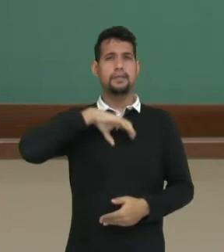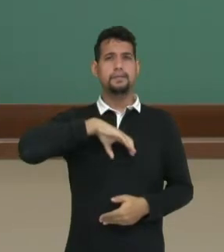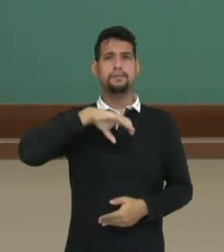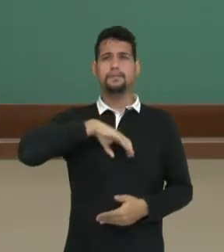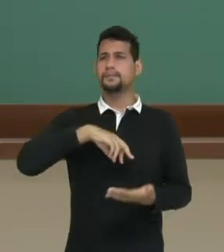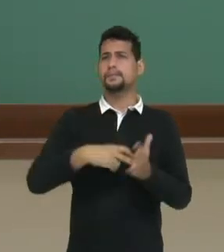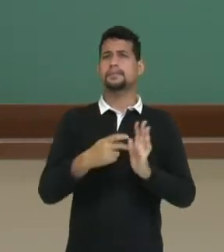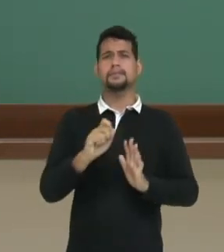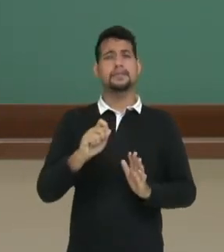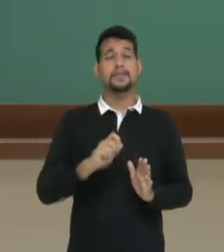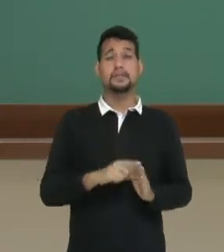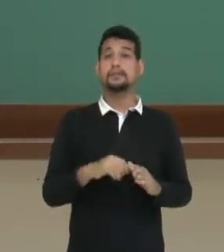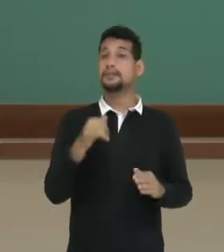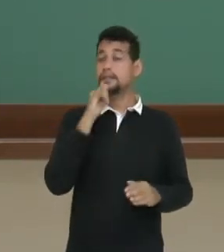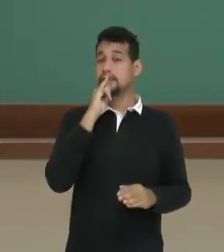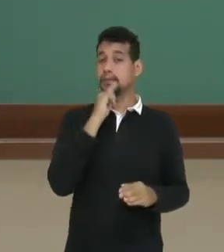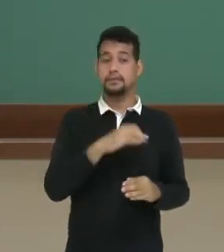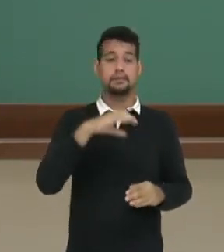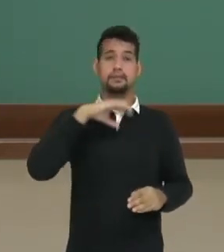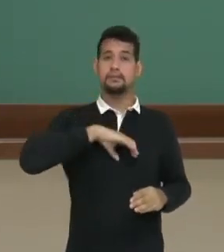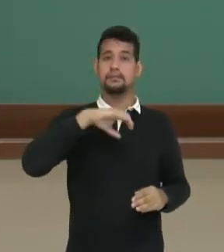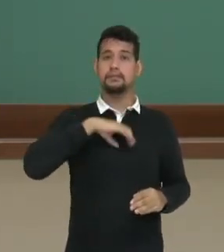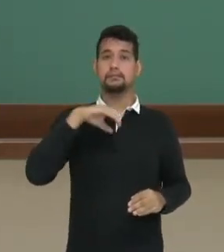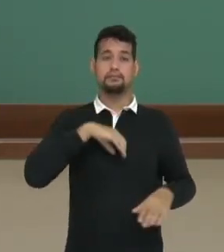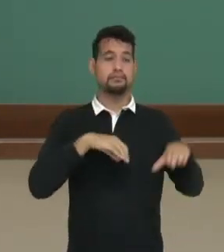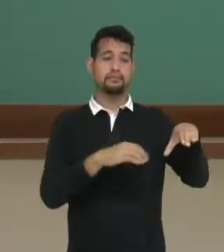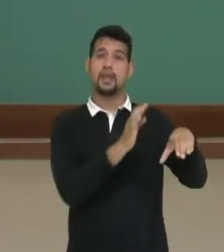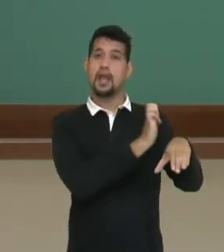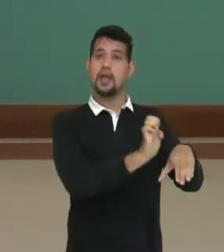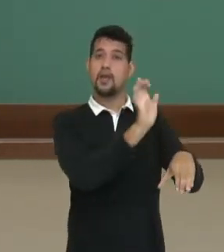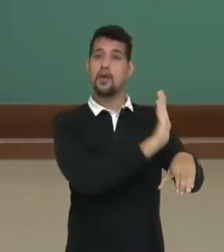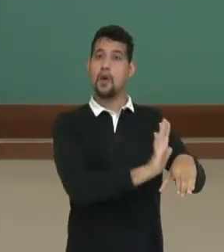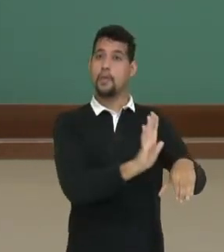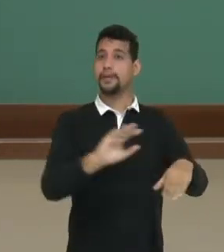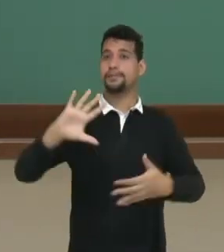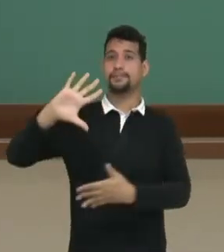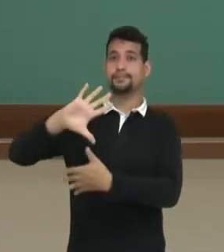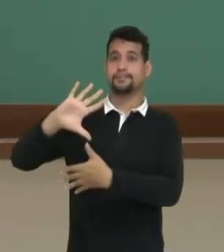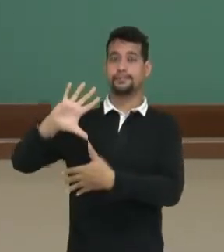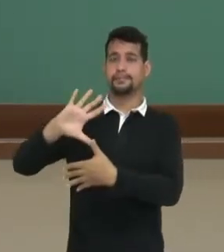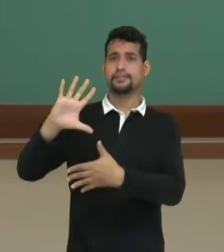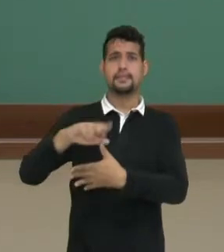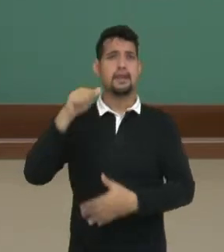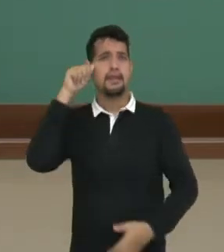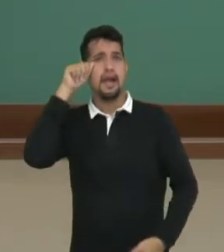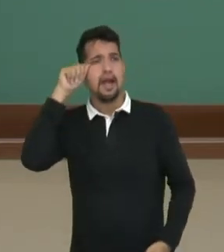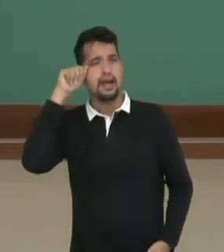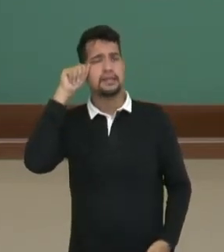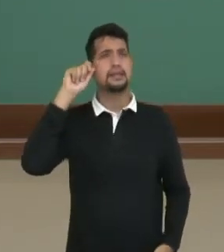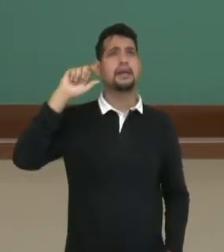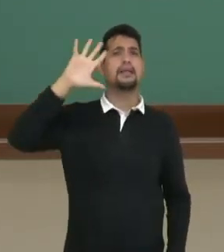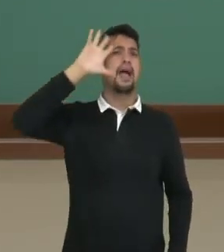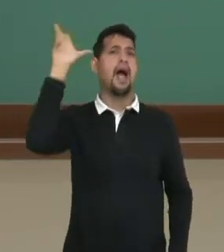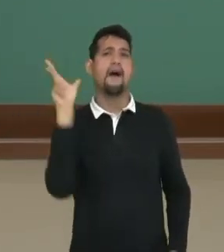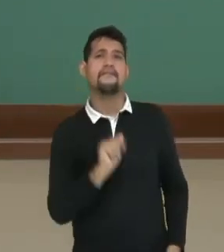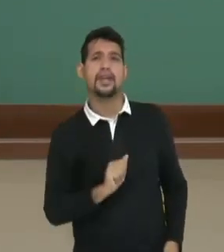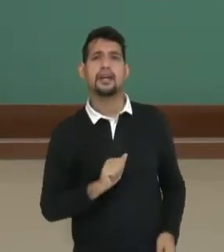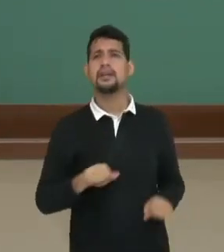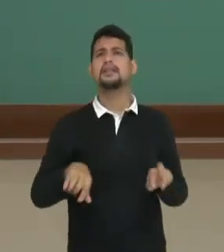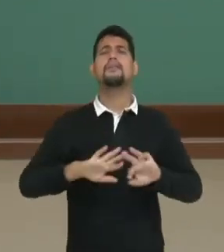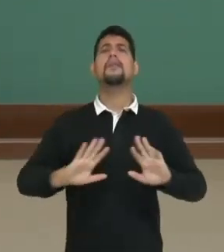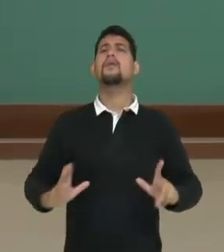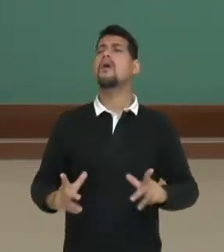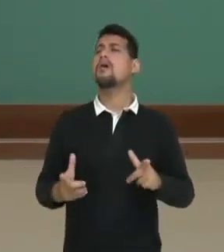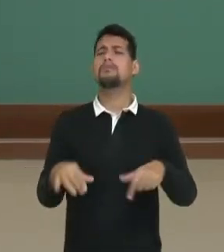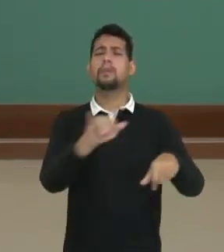império ultramarino, territórios na Europa, na América, na Ásia, na África, né? E qual é a sede